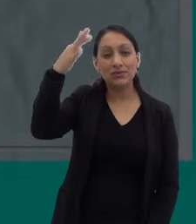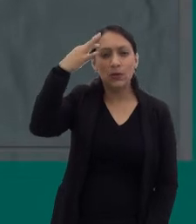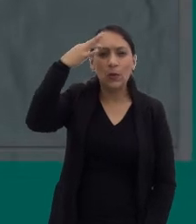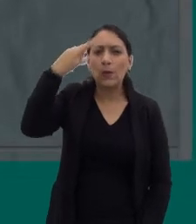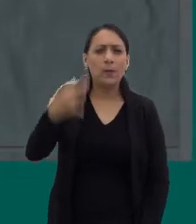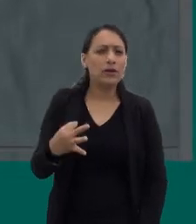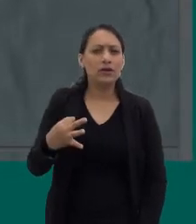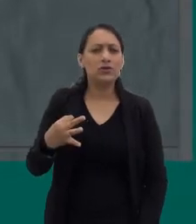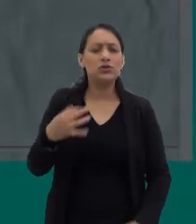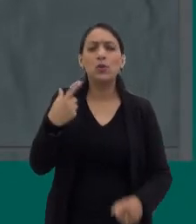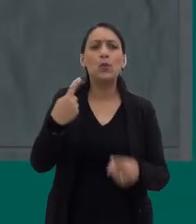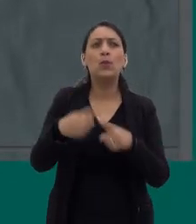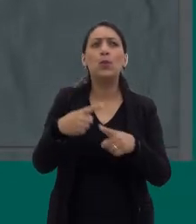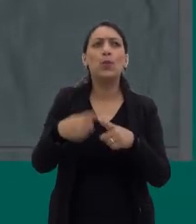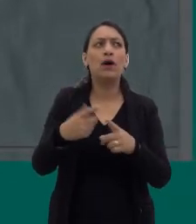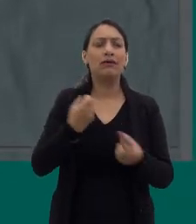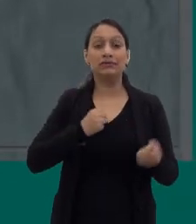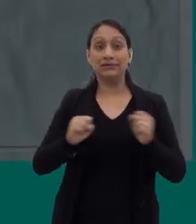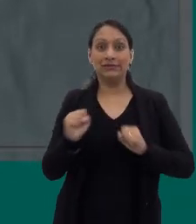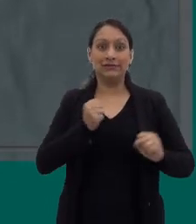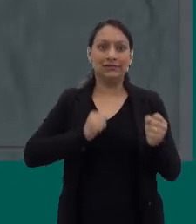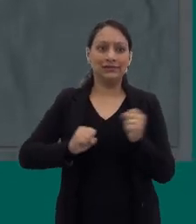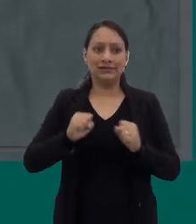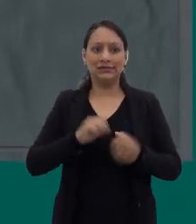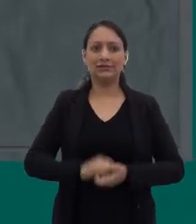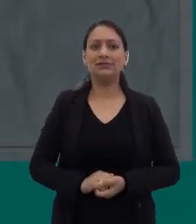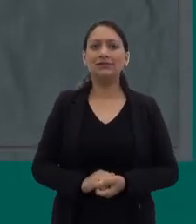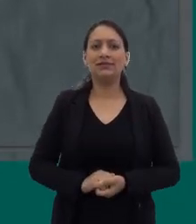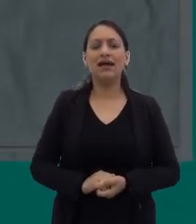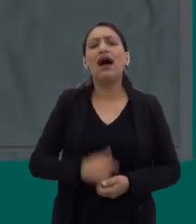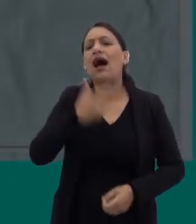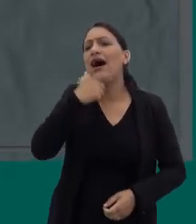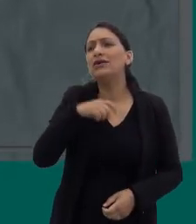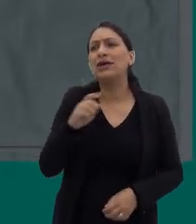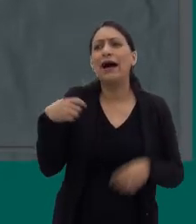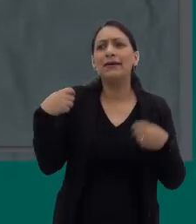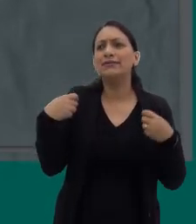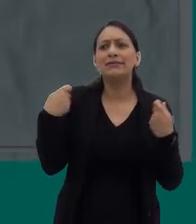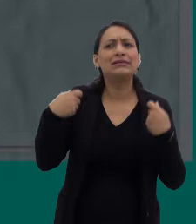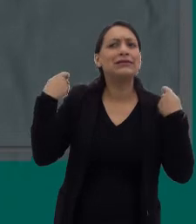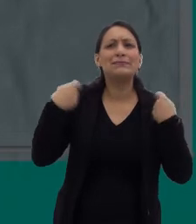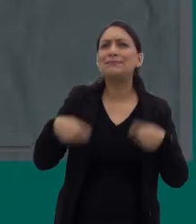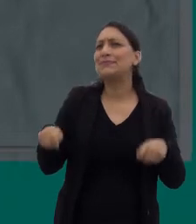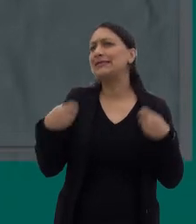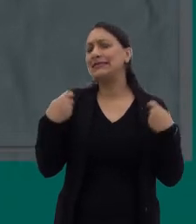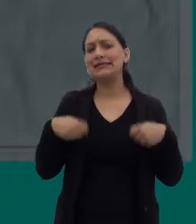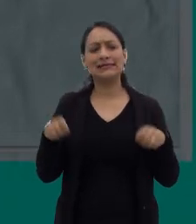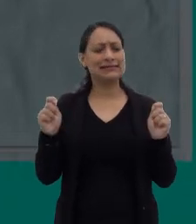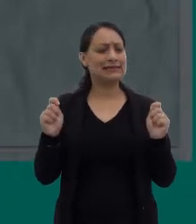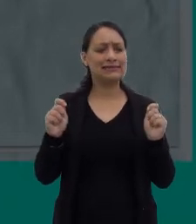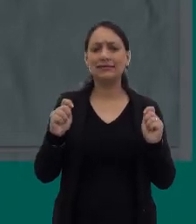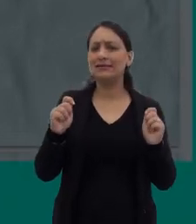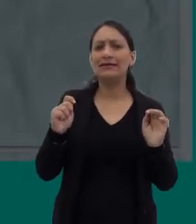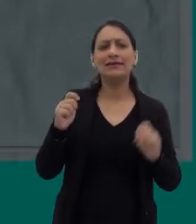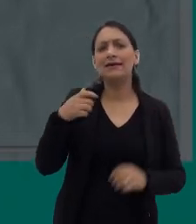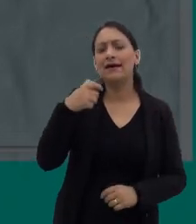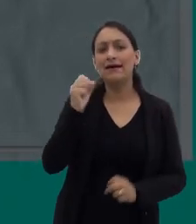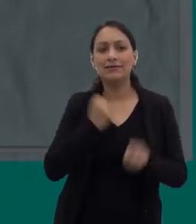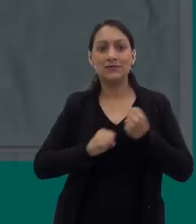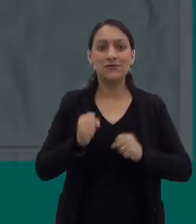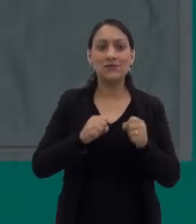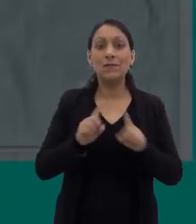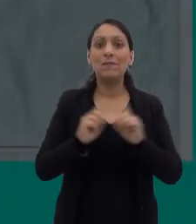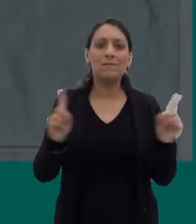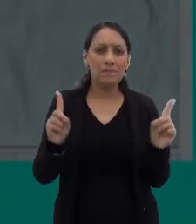que a gente está ansioso, né? A gente acha que não devia estar ansioso, mas a gente tem que entender que a